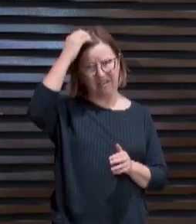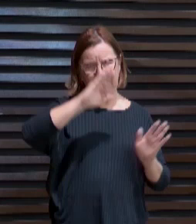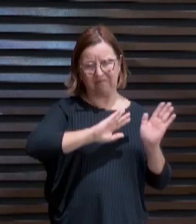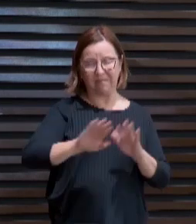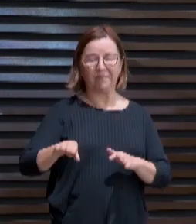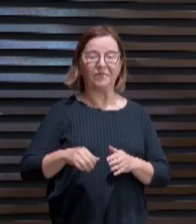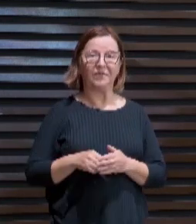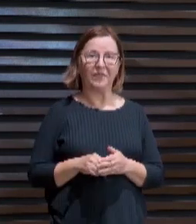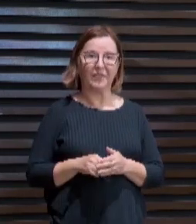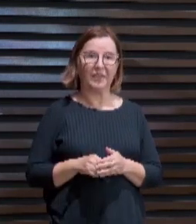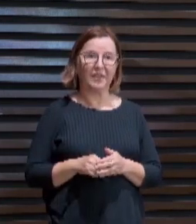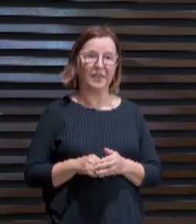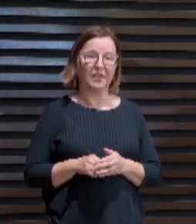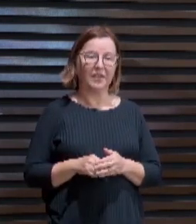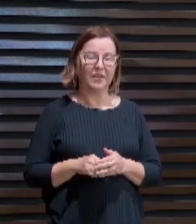né?